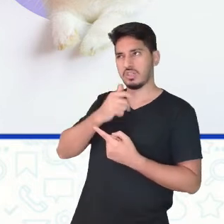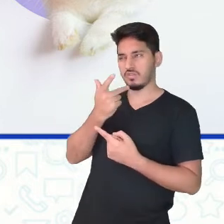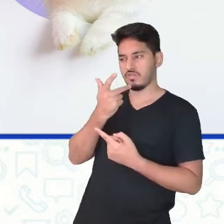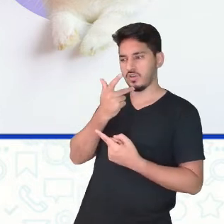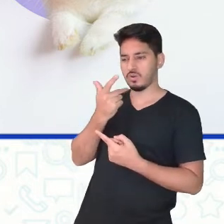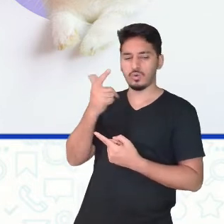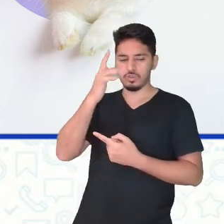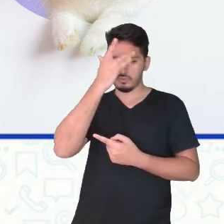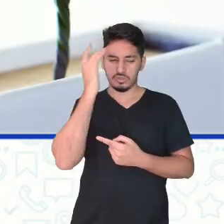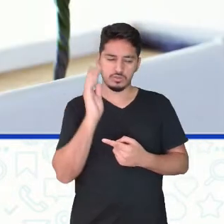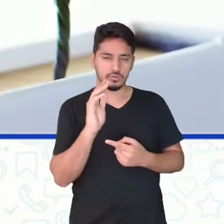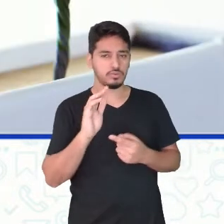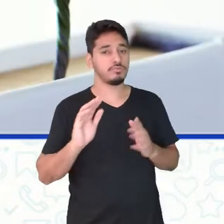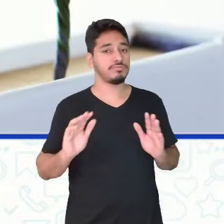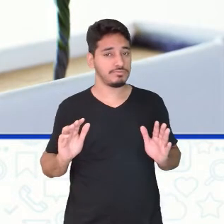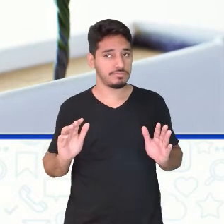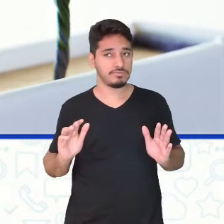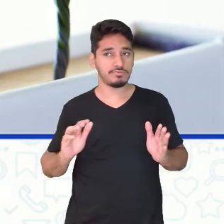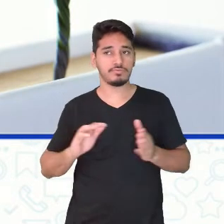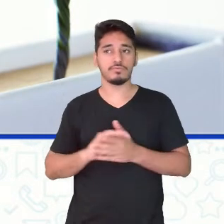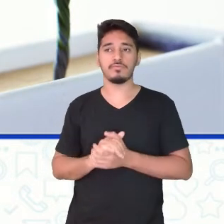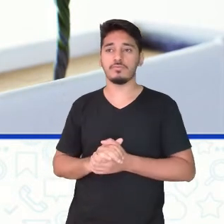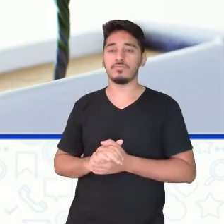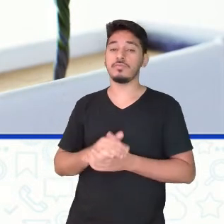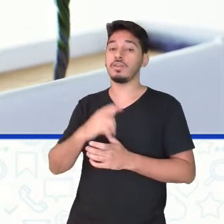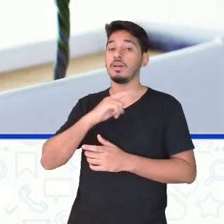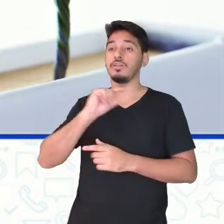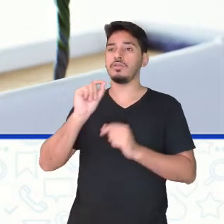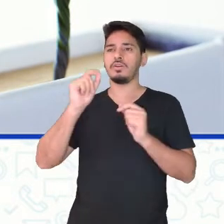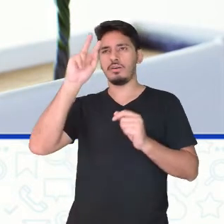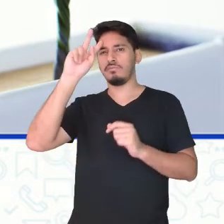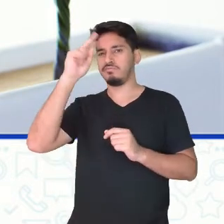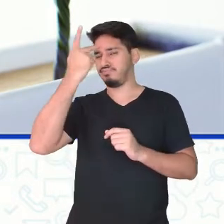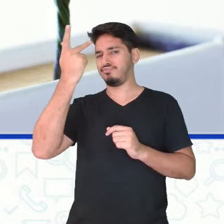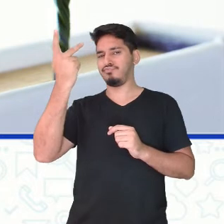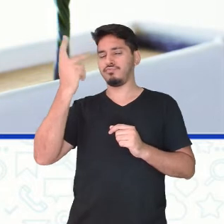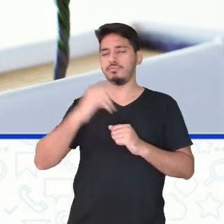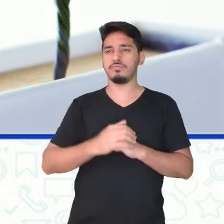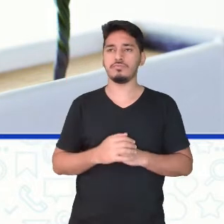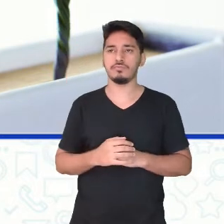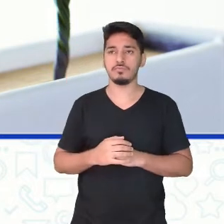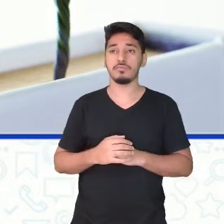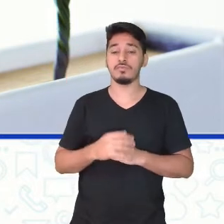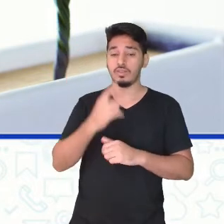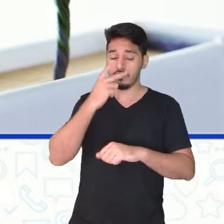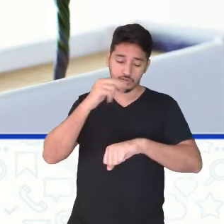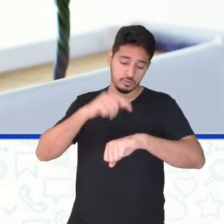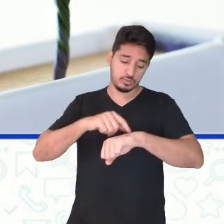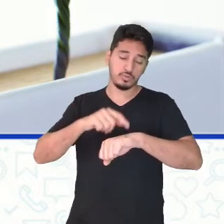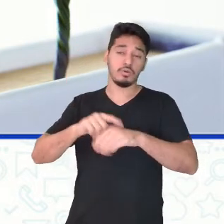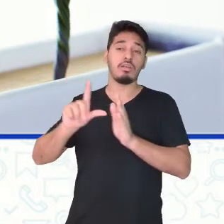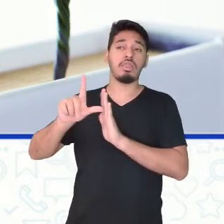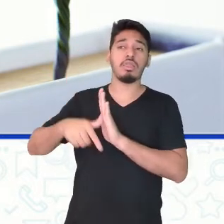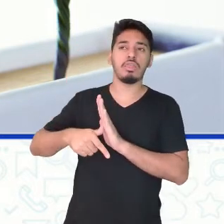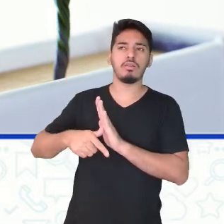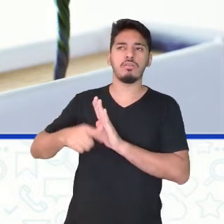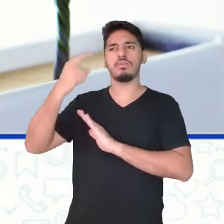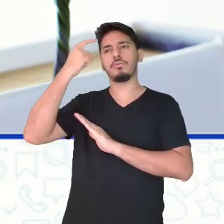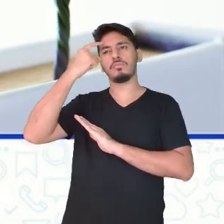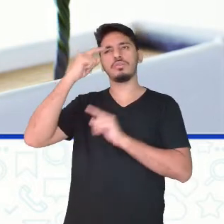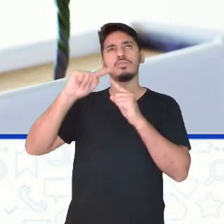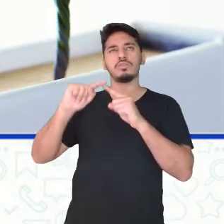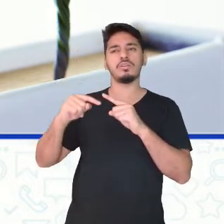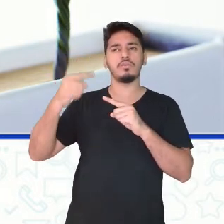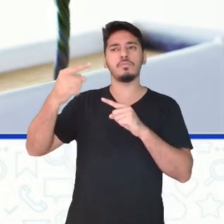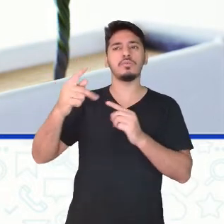pessoa falou, tá certo? E aí haveria confusão. Eu devo estar muito atrasado. Quando ela pensou nisso